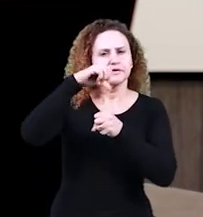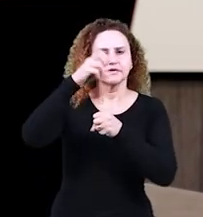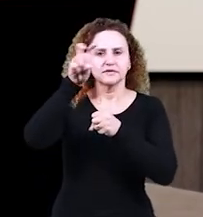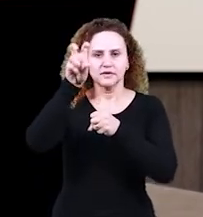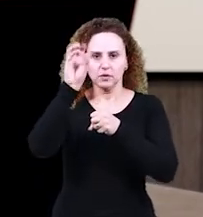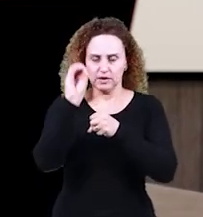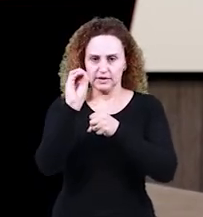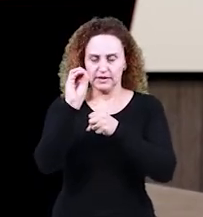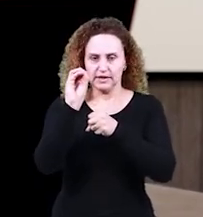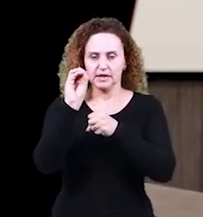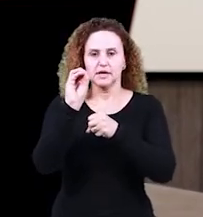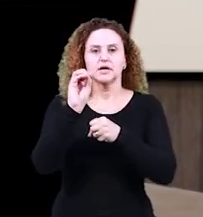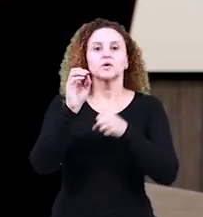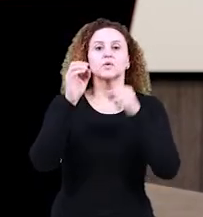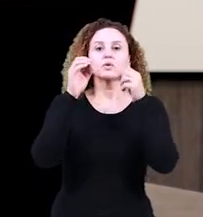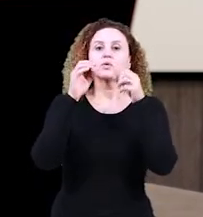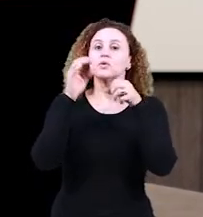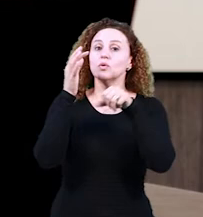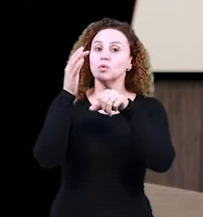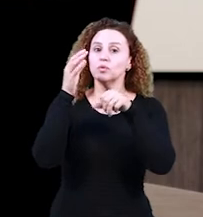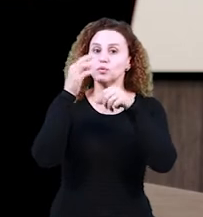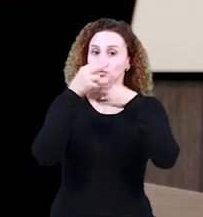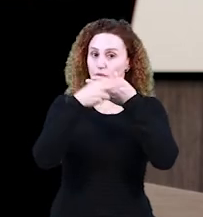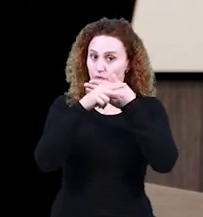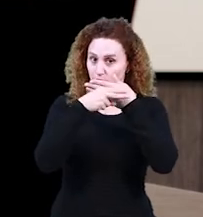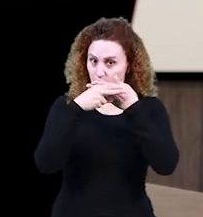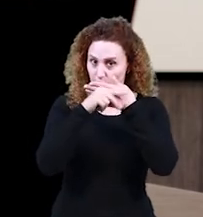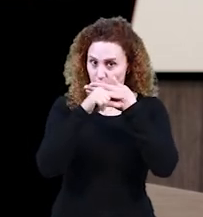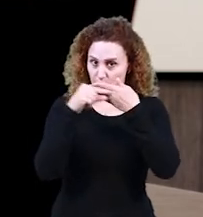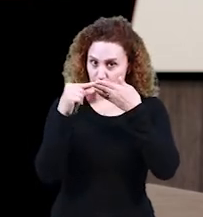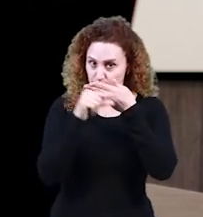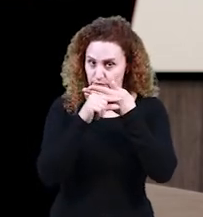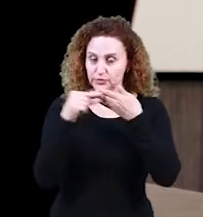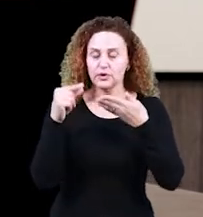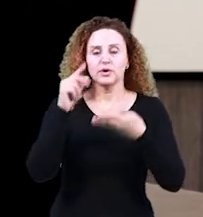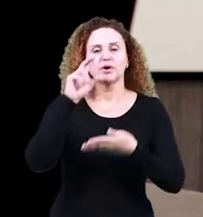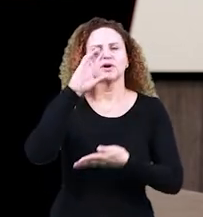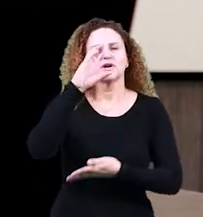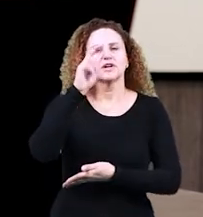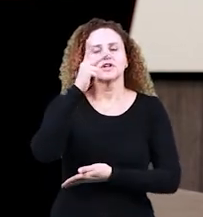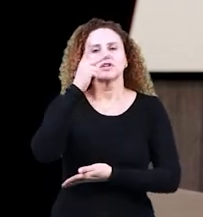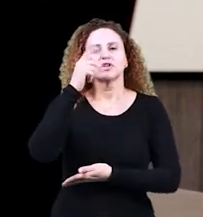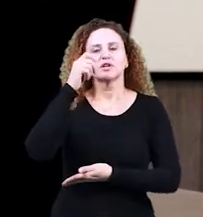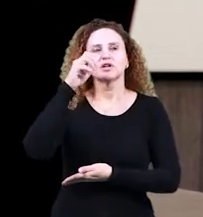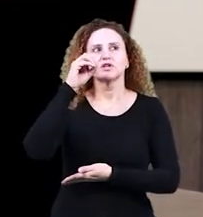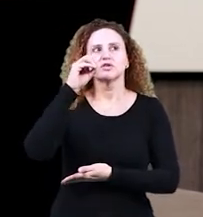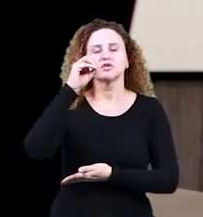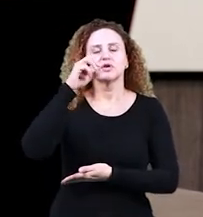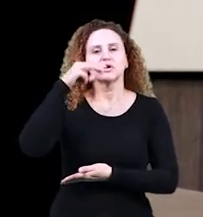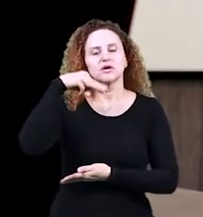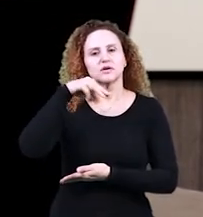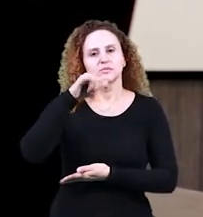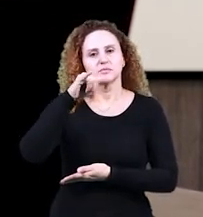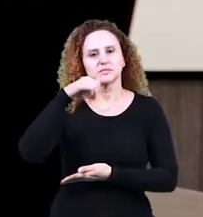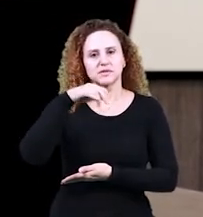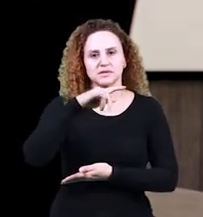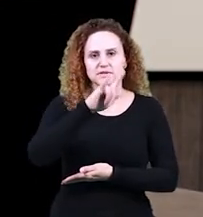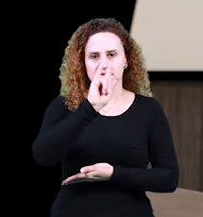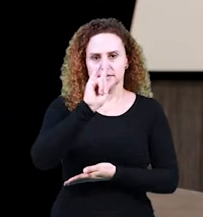com íons que é a partir da obra estrutura sintática de 1957